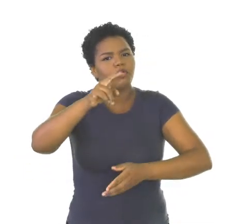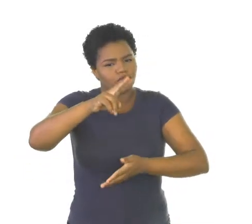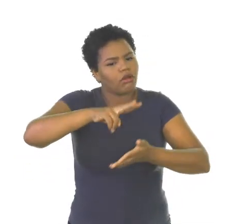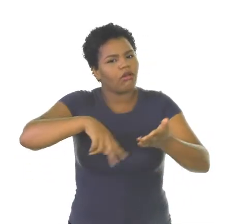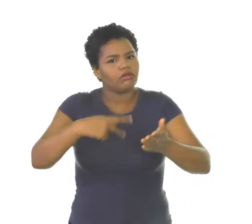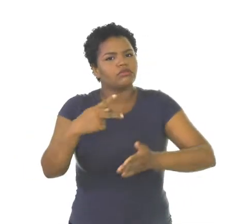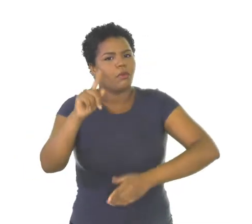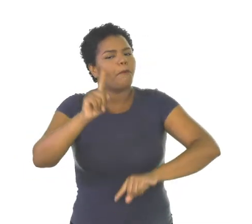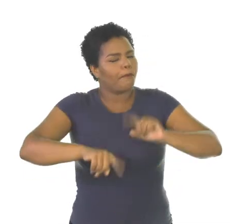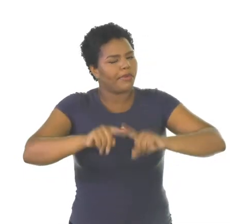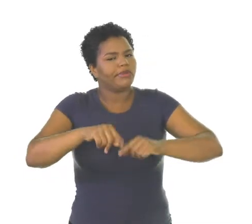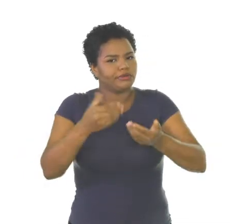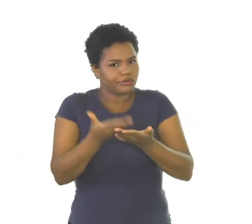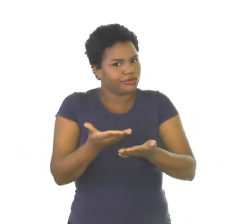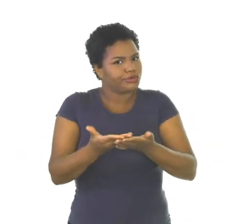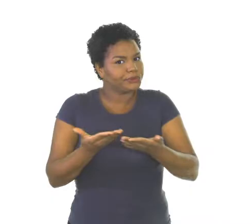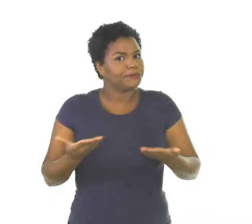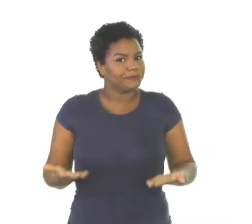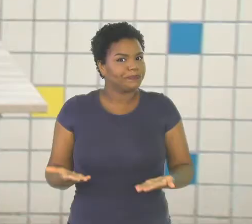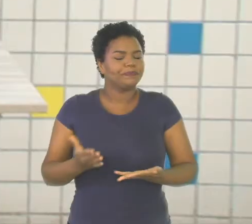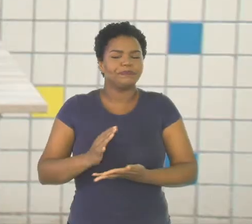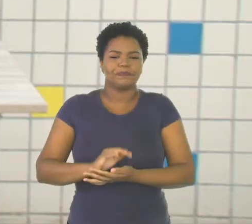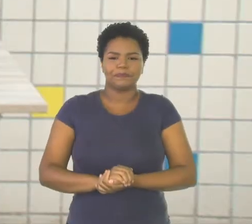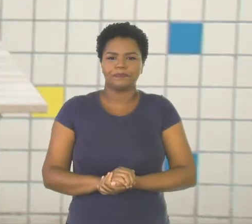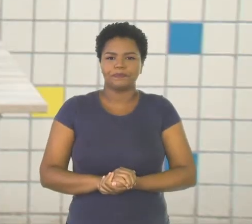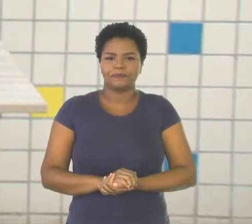seu material de estudo.